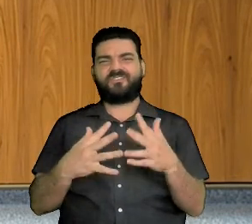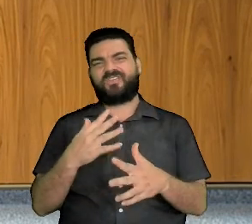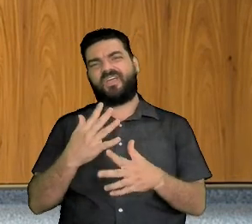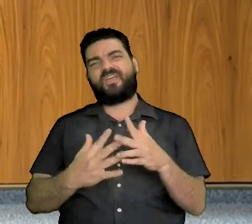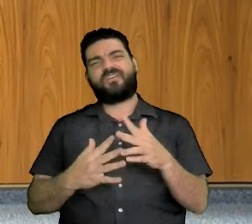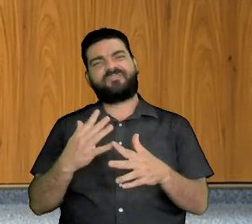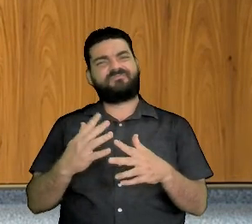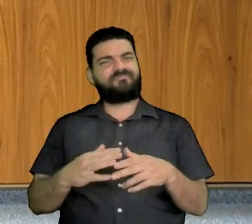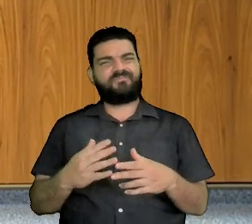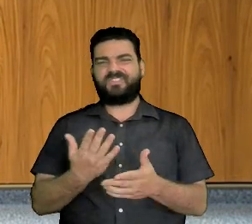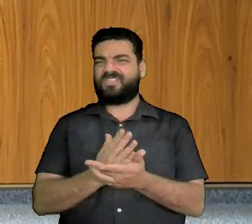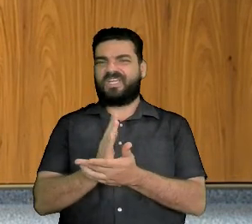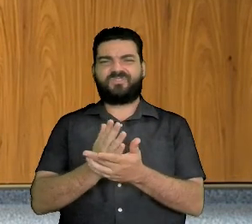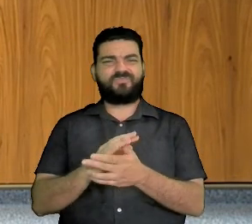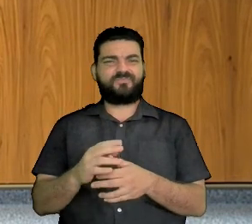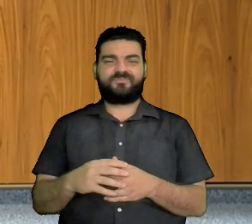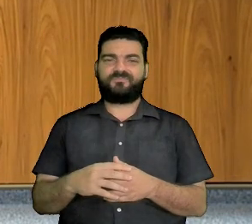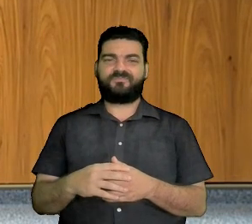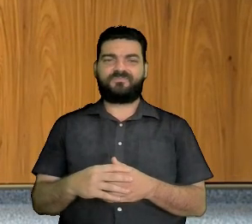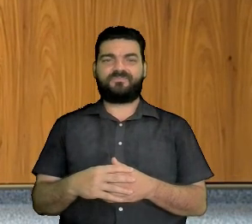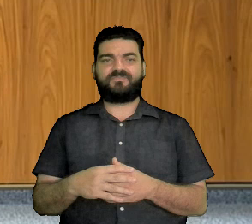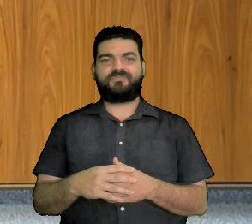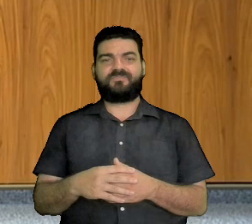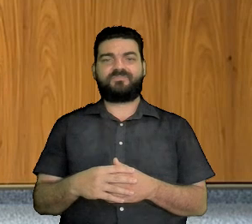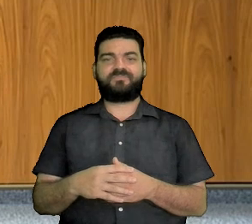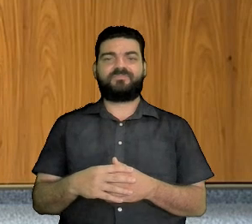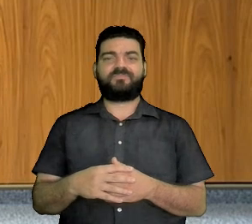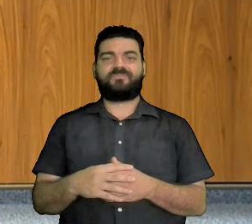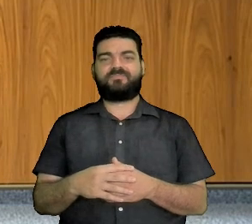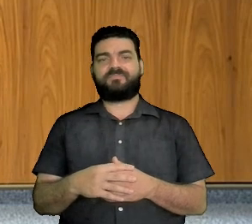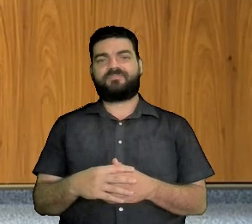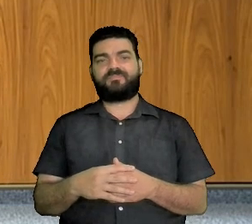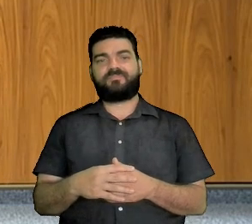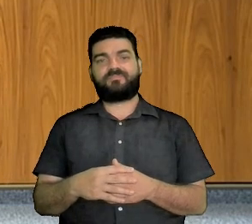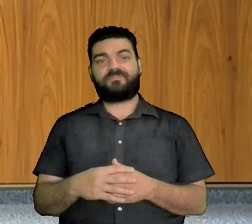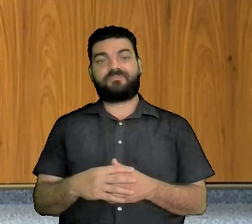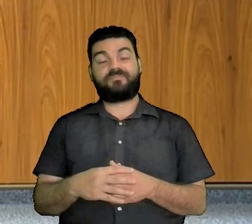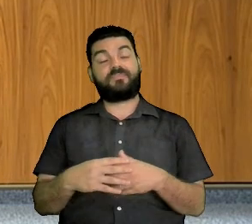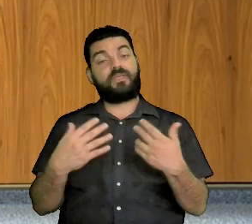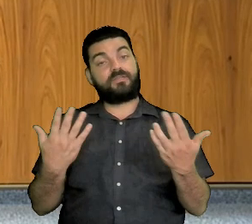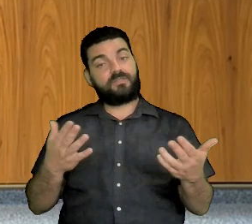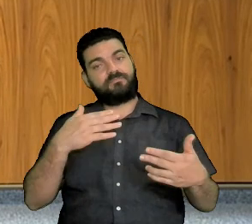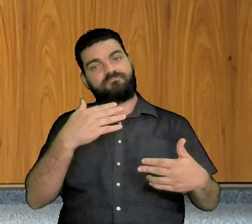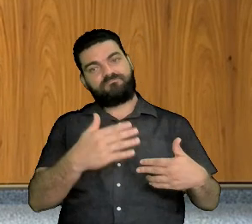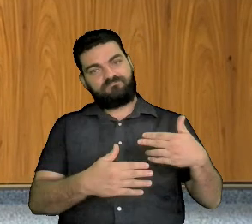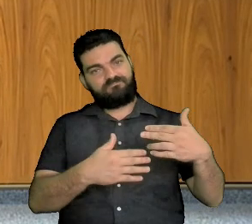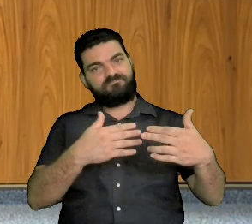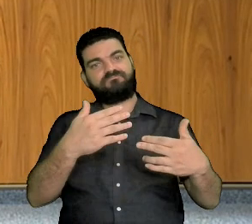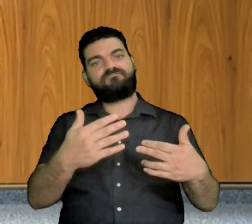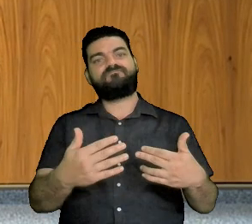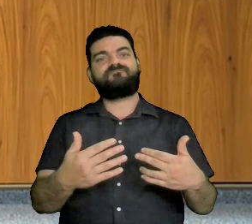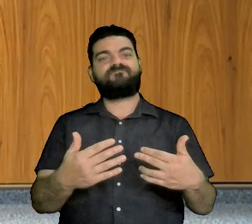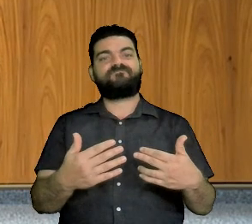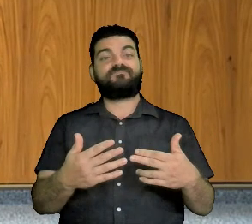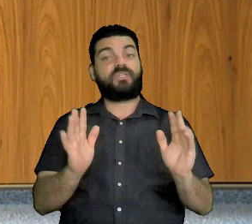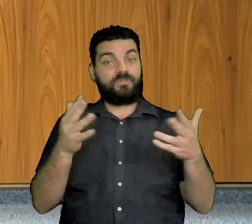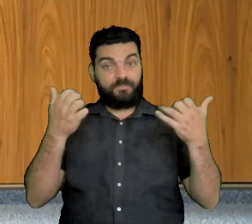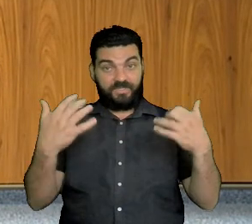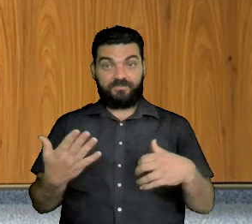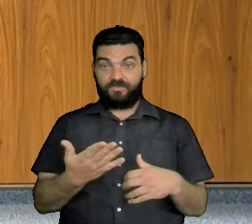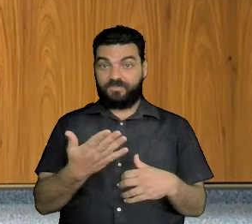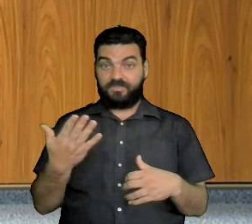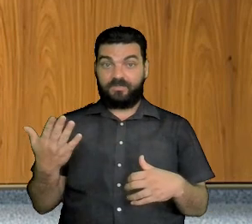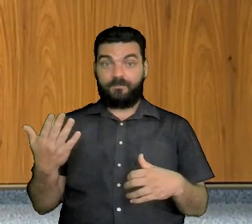aquela coisa e fica e ninguém e não se resolve. Mas ao longo